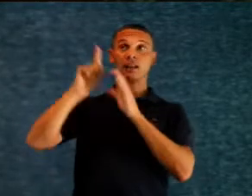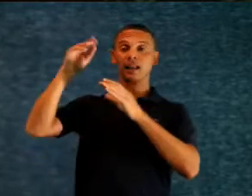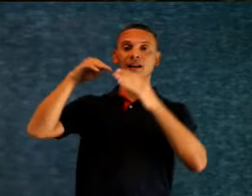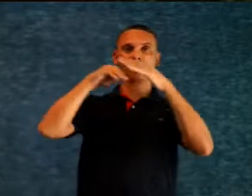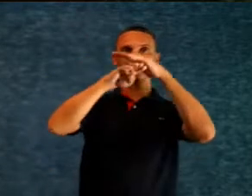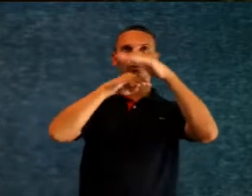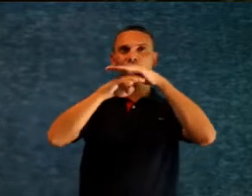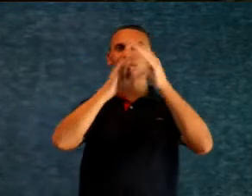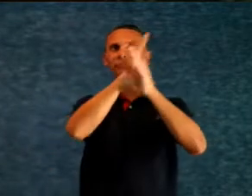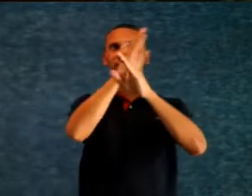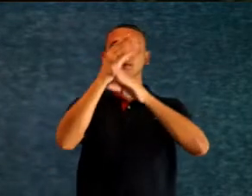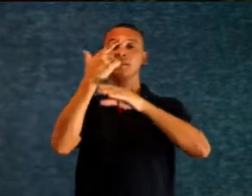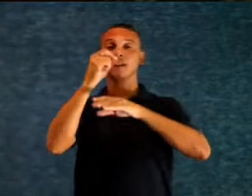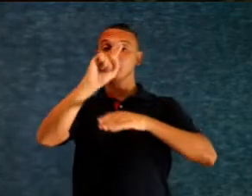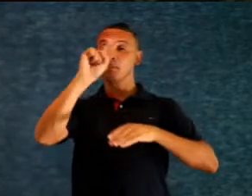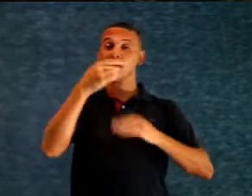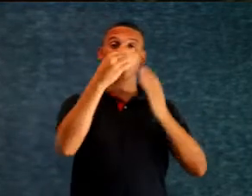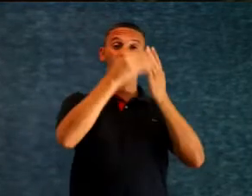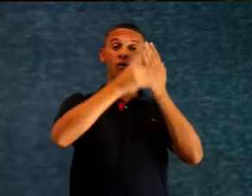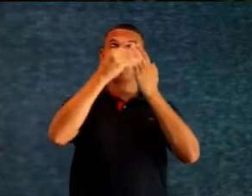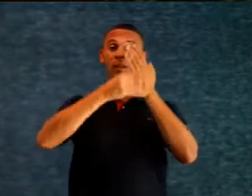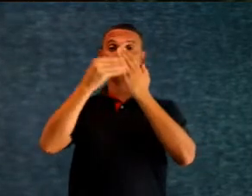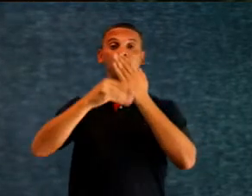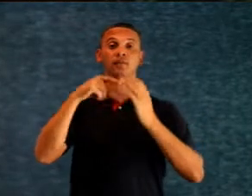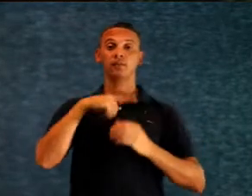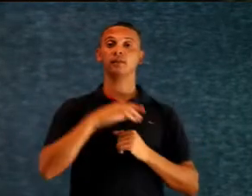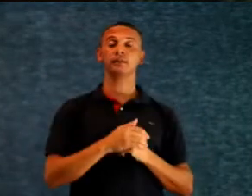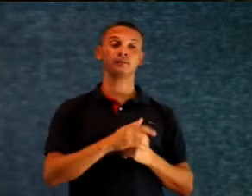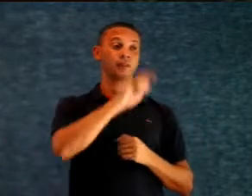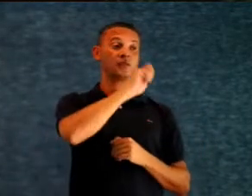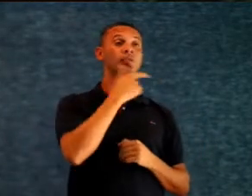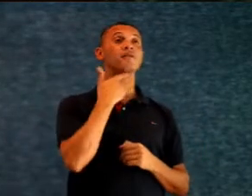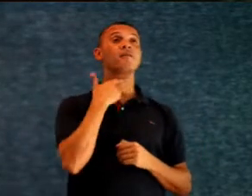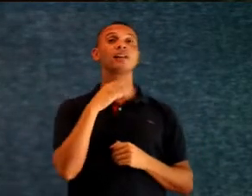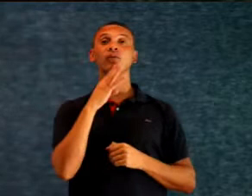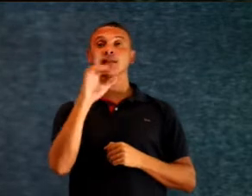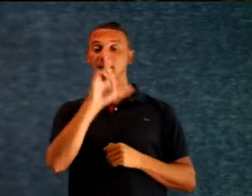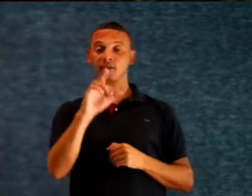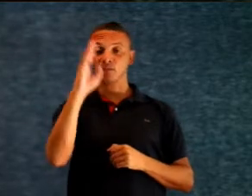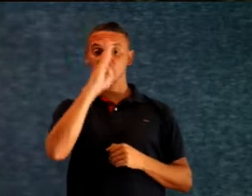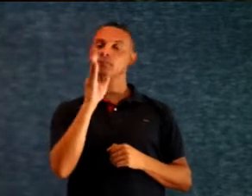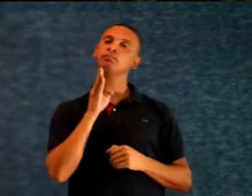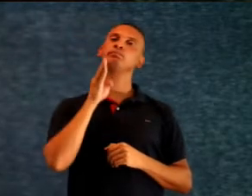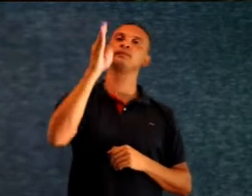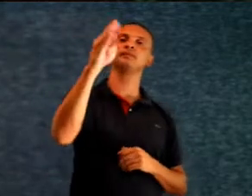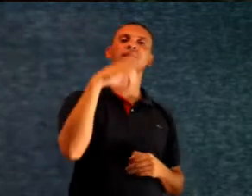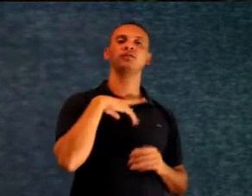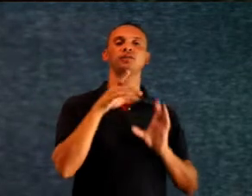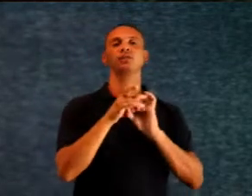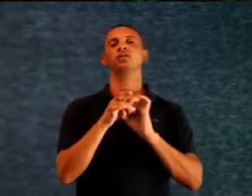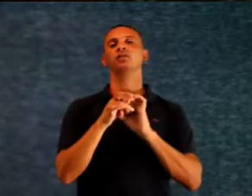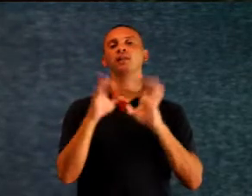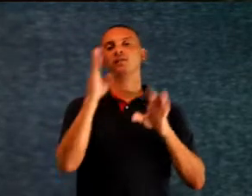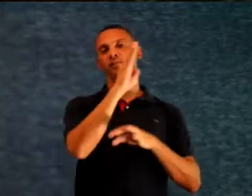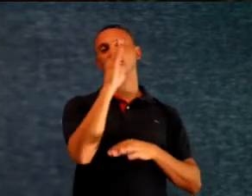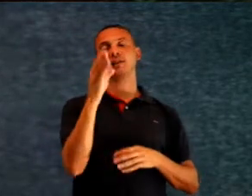volumes, era uma biblioteca maravilhosa. O argentino que quisesse conhecer literatura brasileira tinha aberta aquela